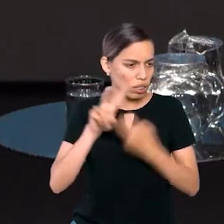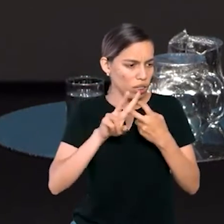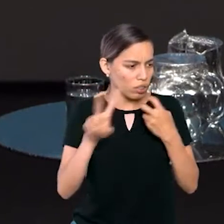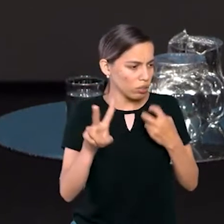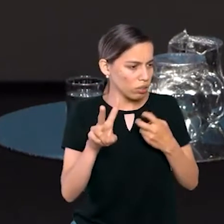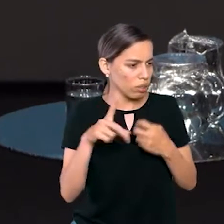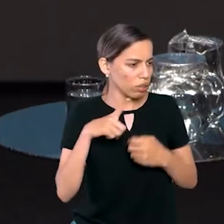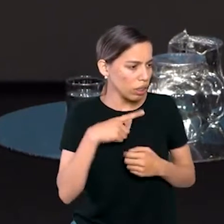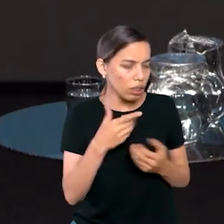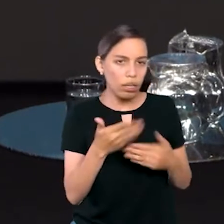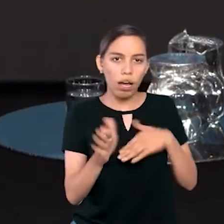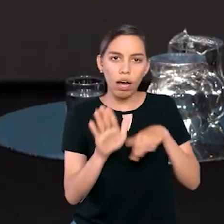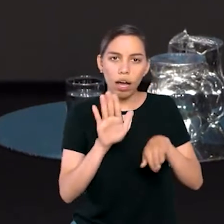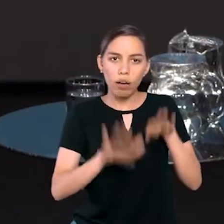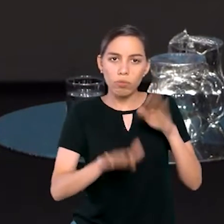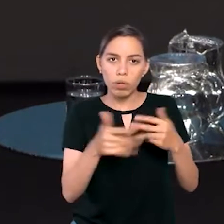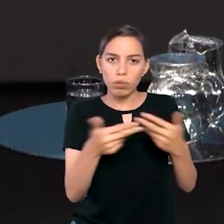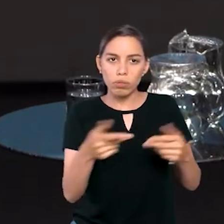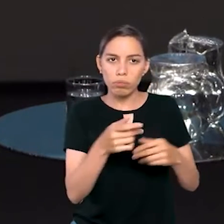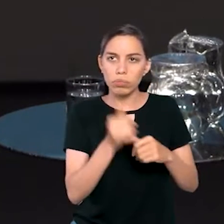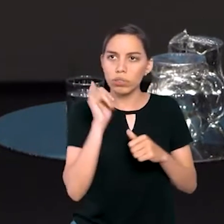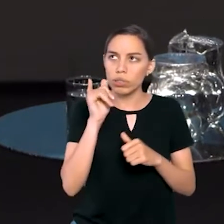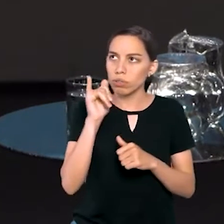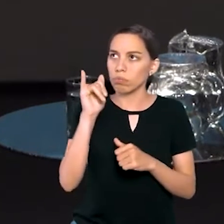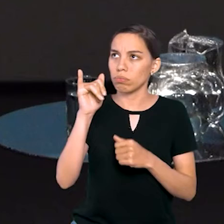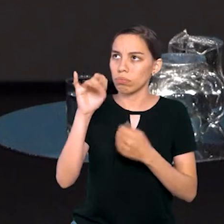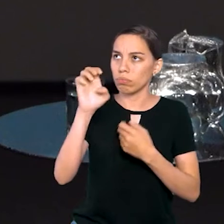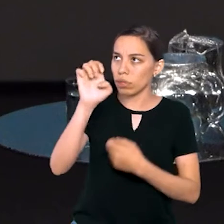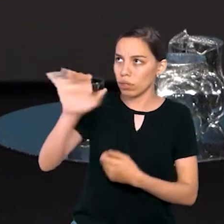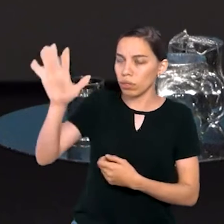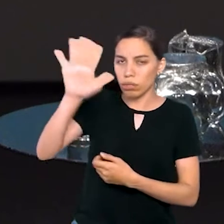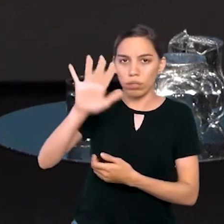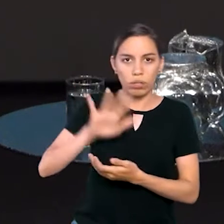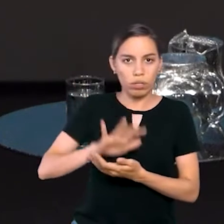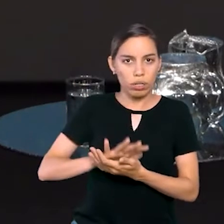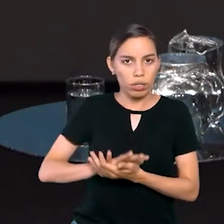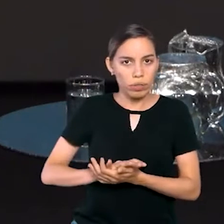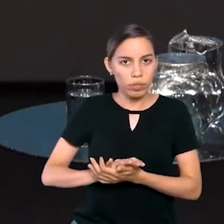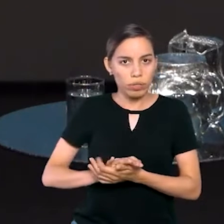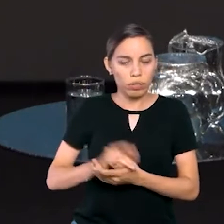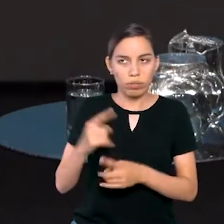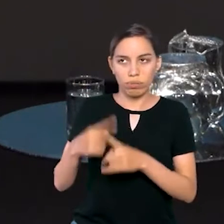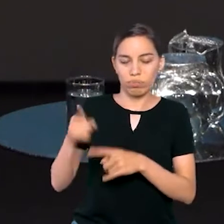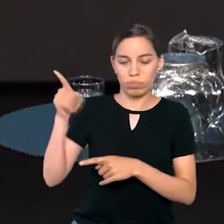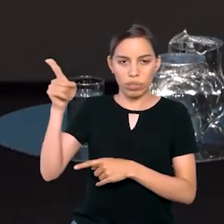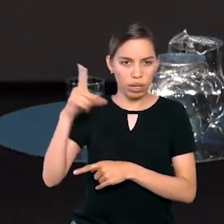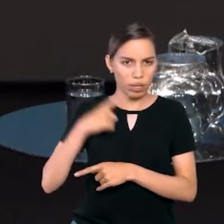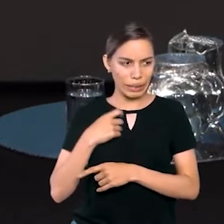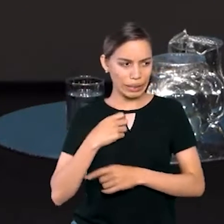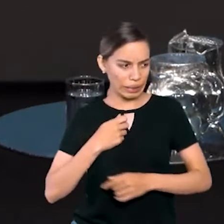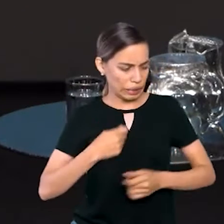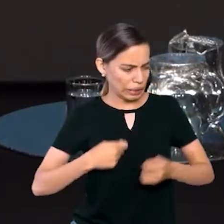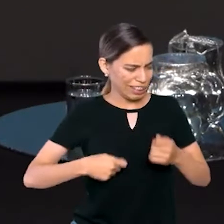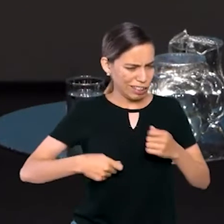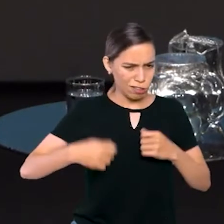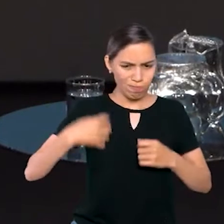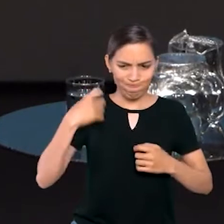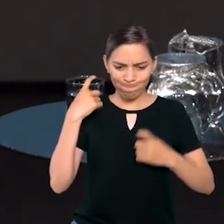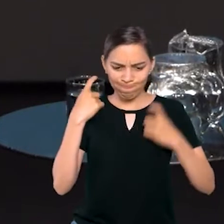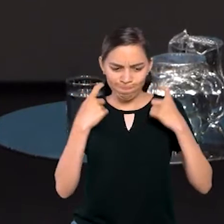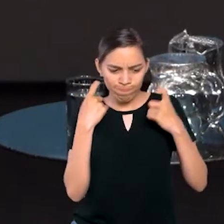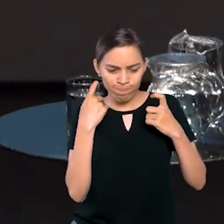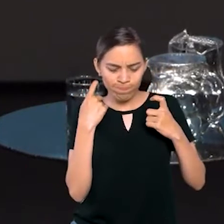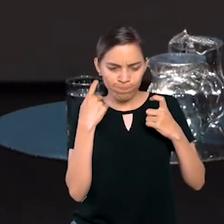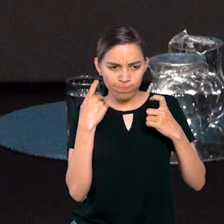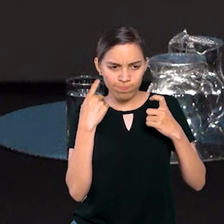alguma coisa para dizer para a Europa, né? Tem um incômodo muito grande com relação à questão do clima,